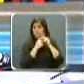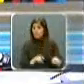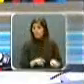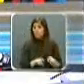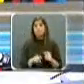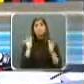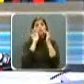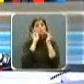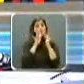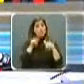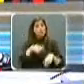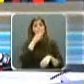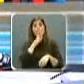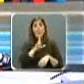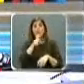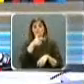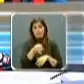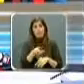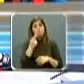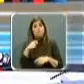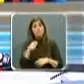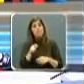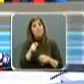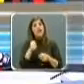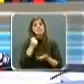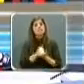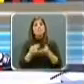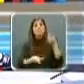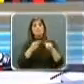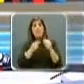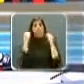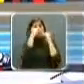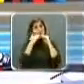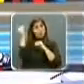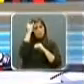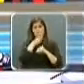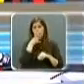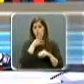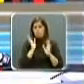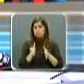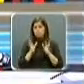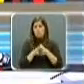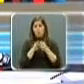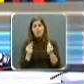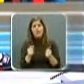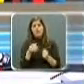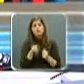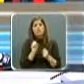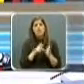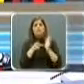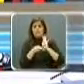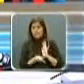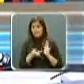Contactado esta manhã pela RTP, o presidente da Agência de Avaliação do Ensino Superior nega que a qualidade dos politécnicos seja pior do que a